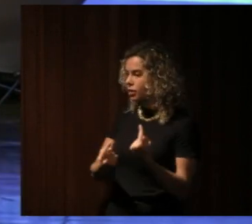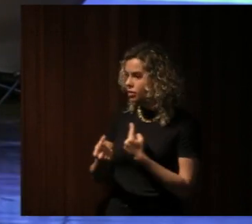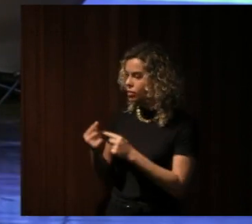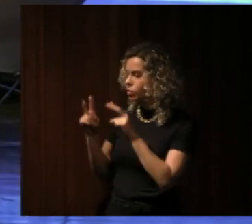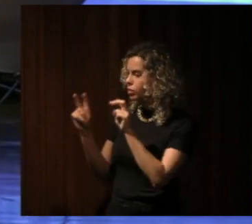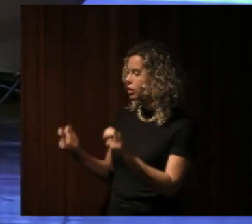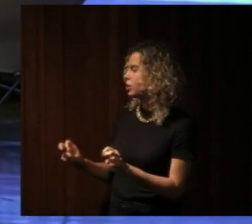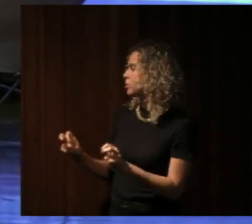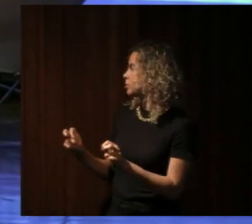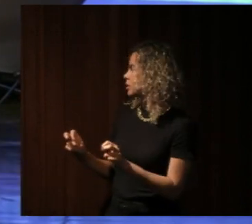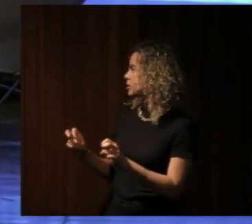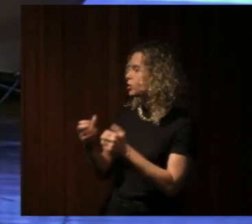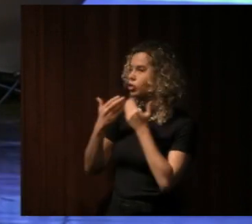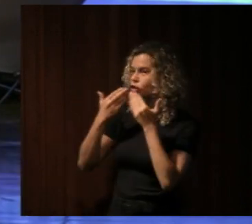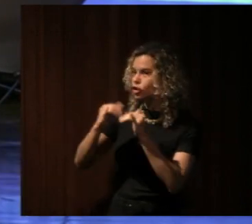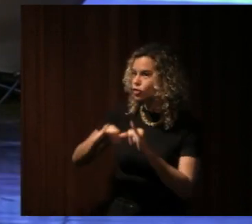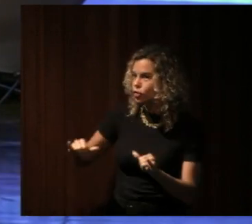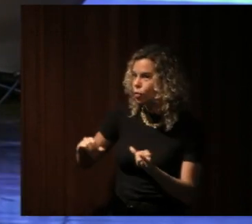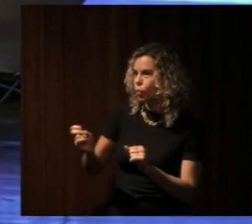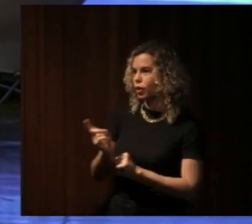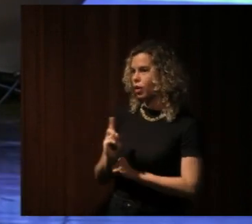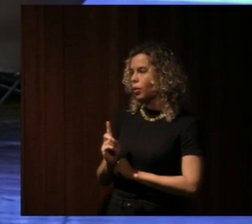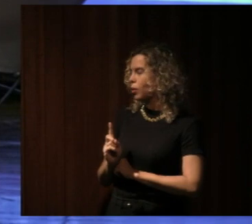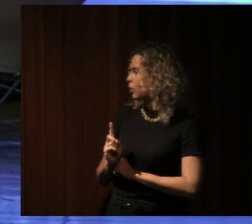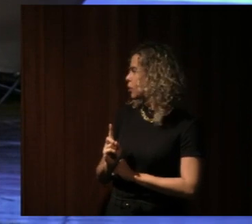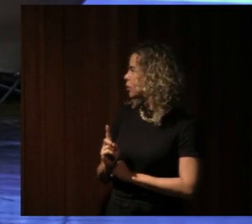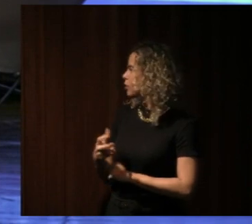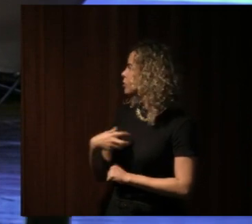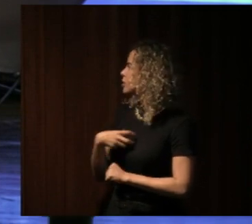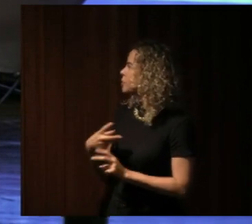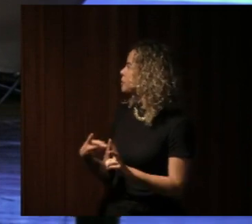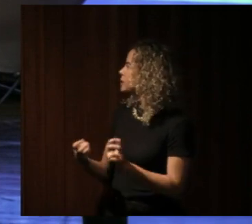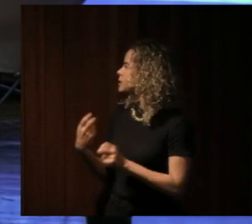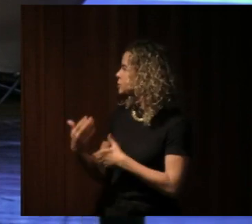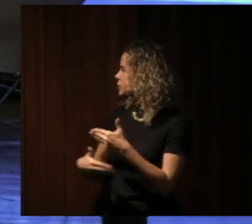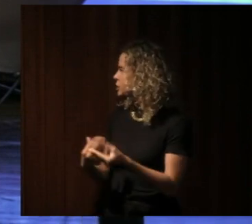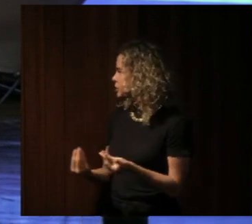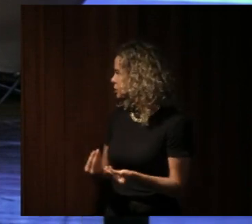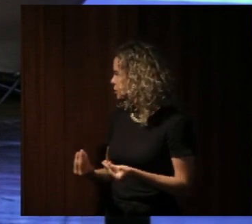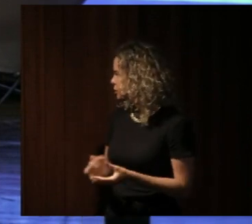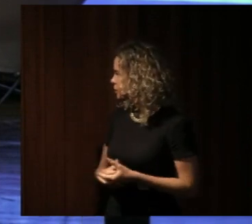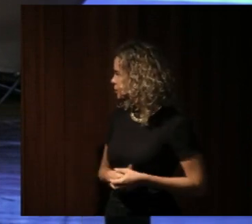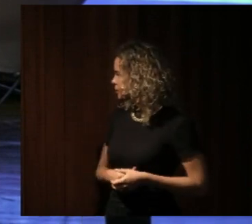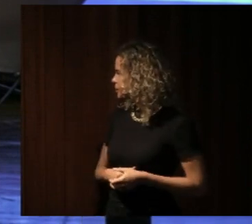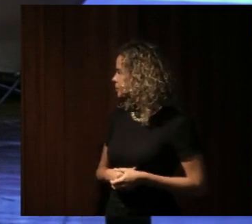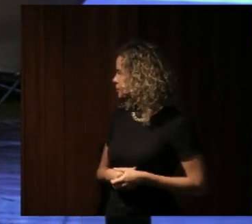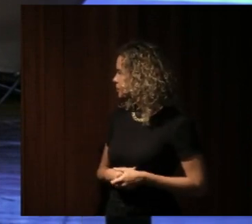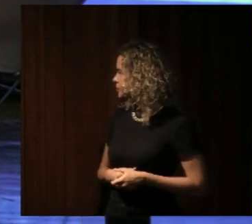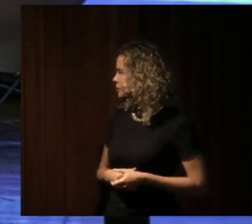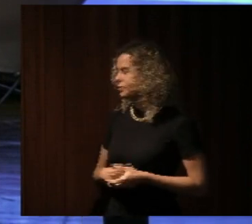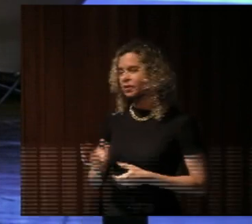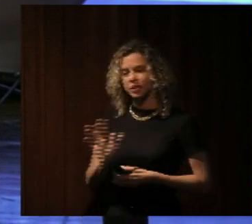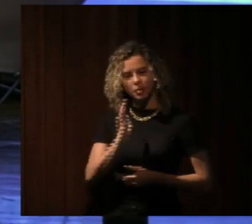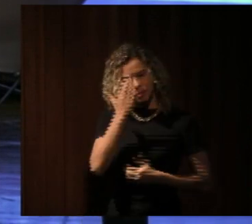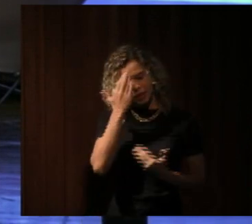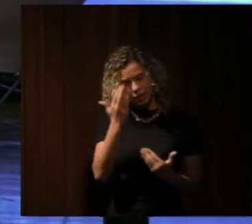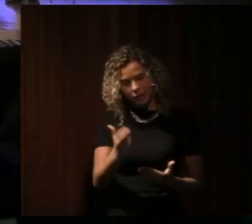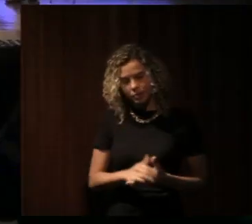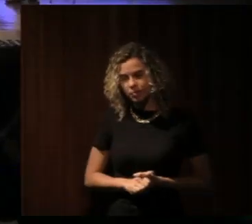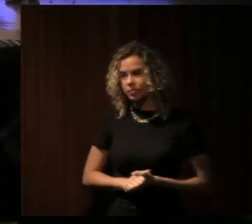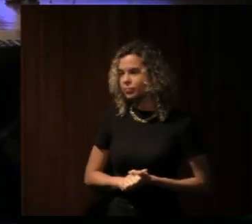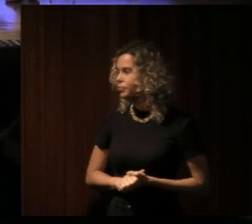essa questão aí de divulga não divulga E como é que você percebe esse processo né como muito obrigada